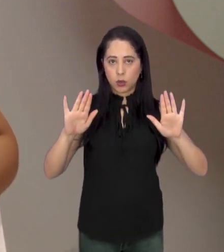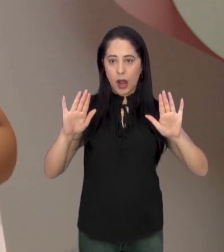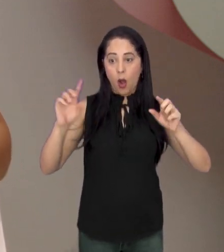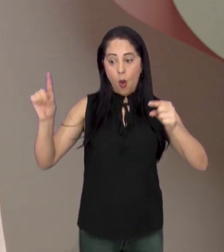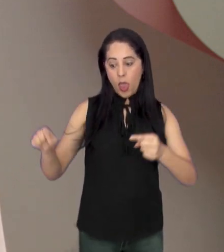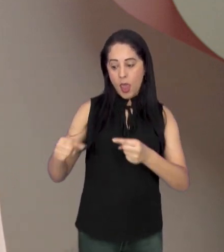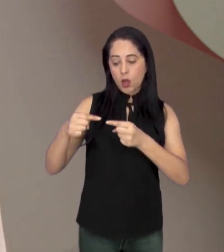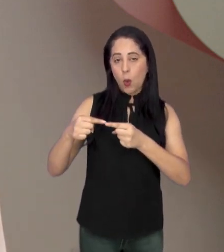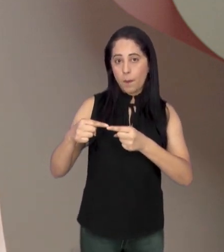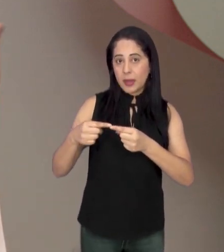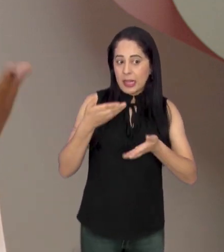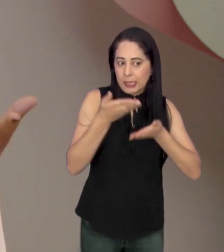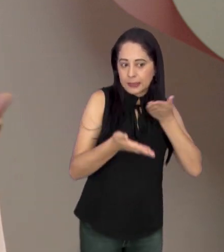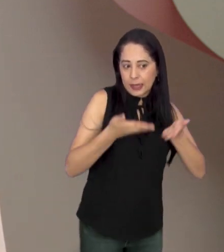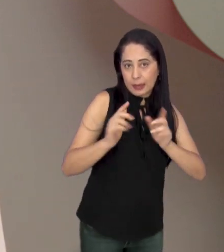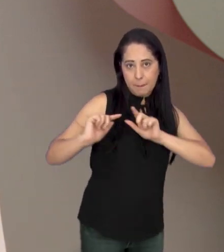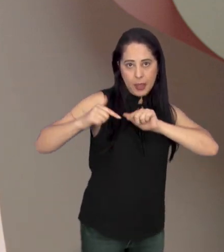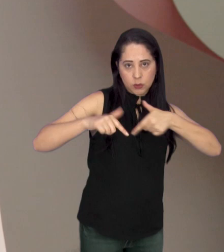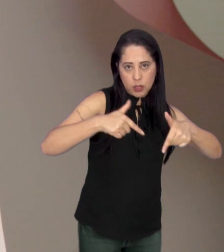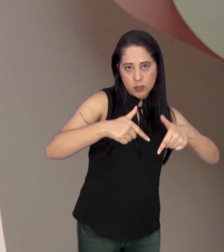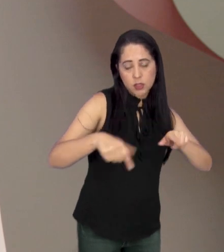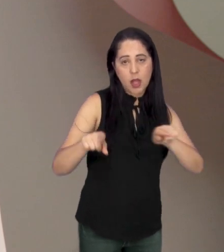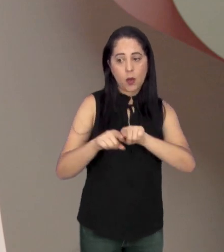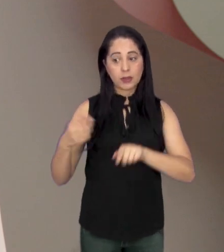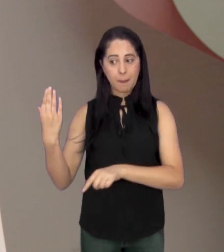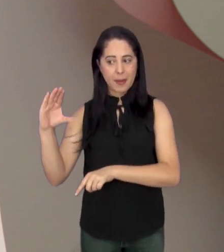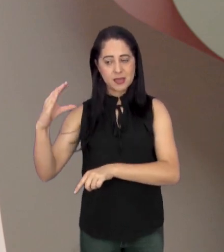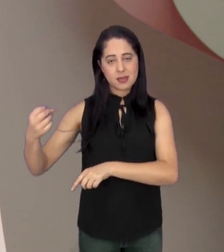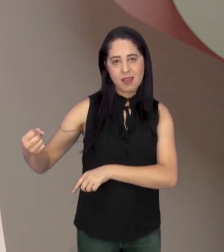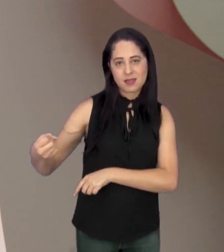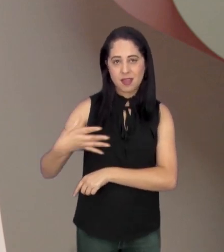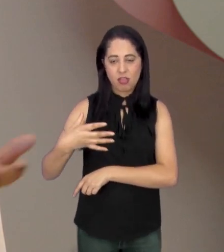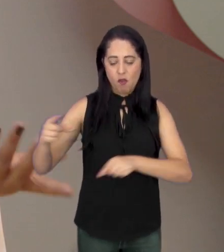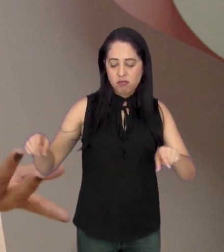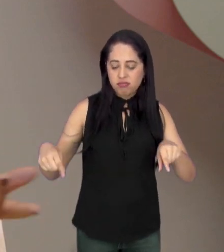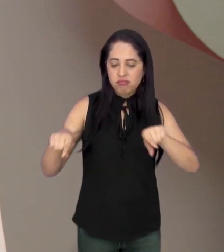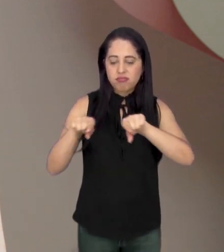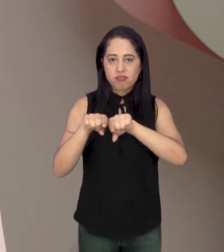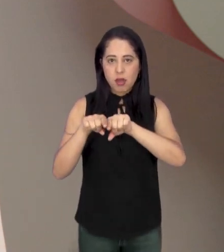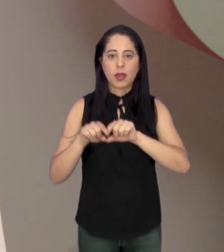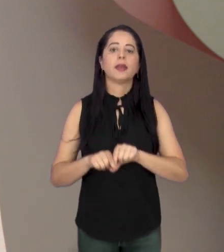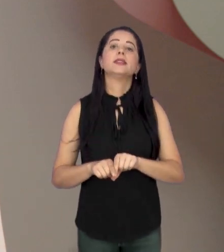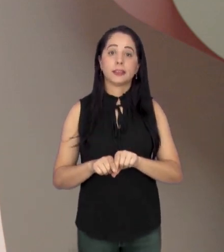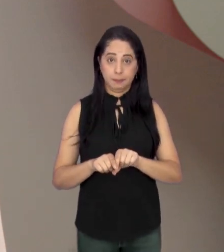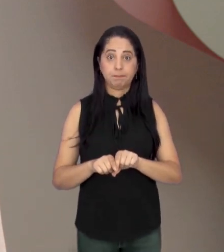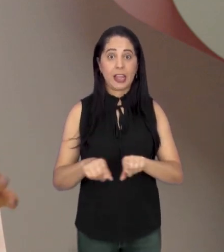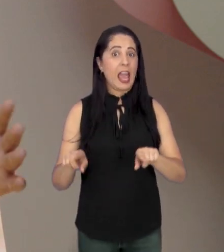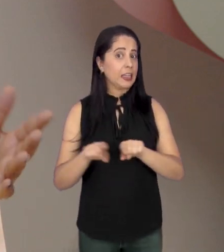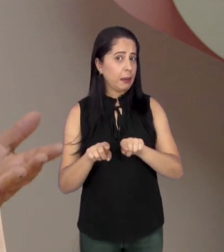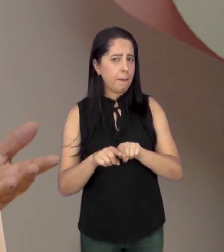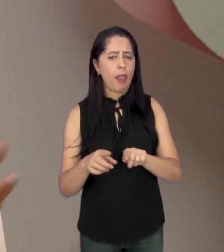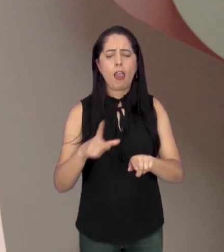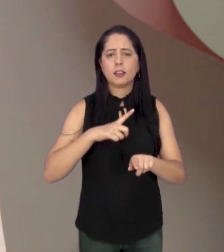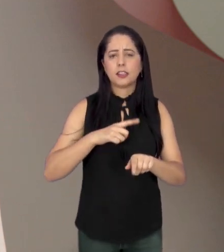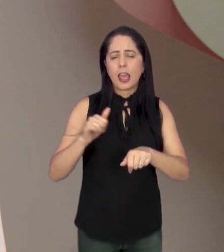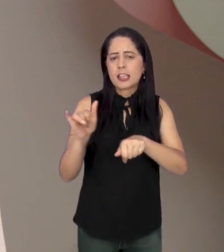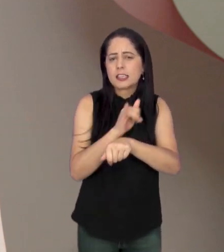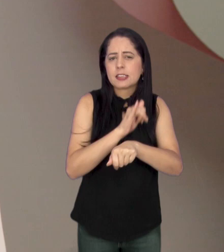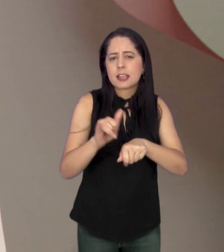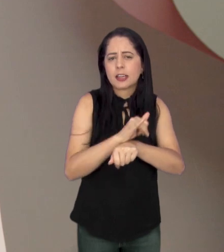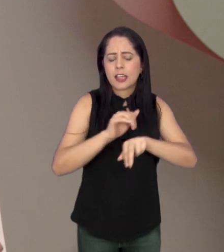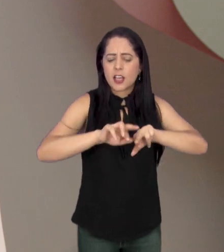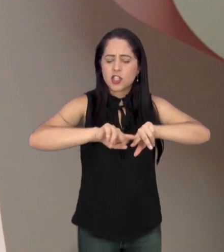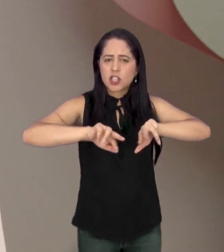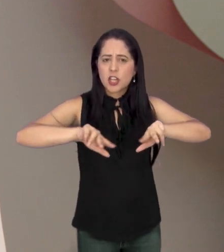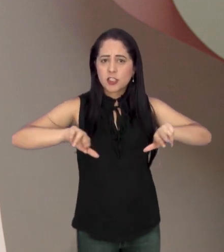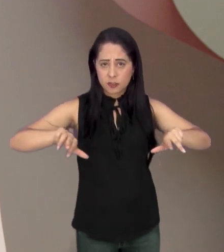combina tratamentos tradicionais com a ciência moderna. Essa abordagem inclui diversas técnicas e